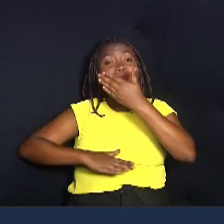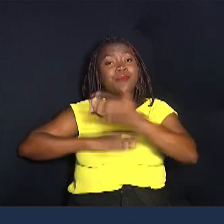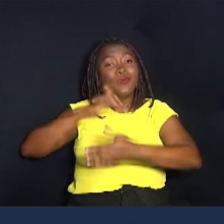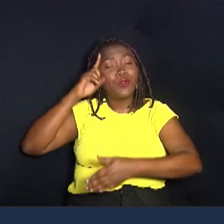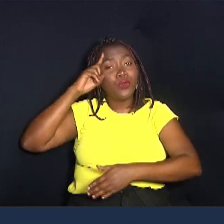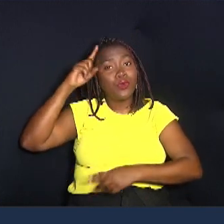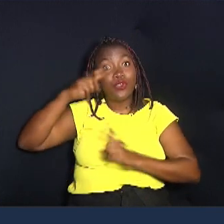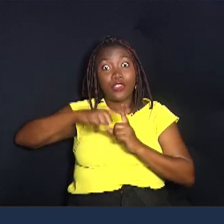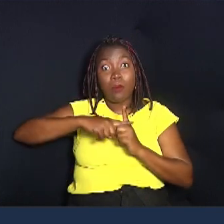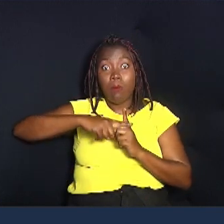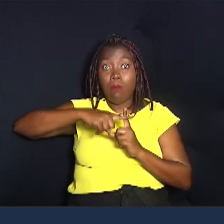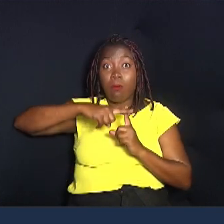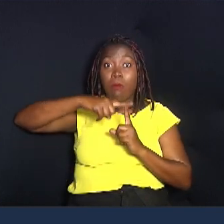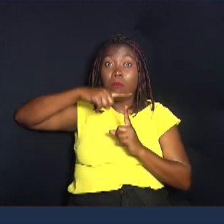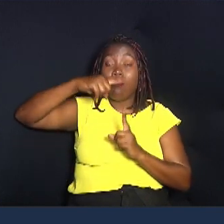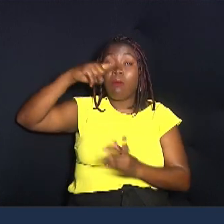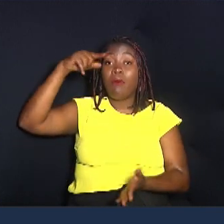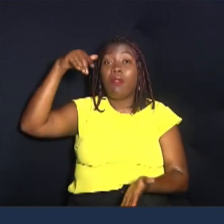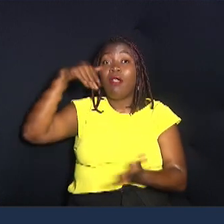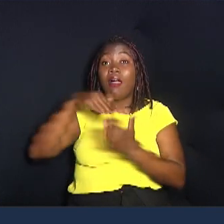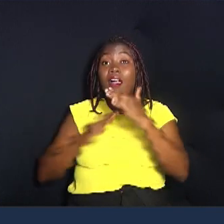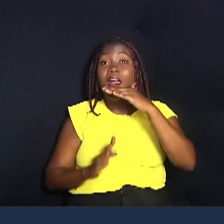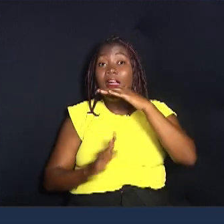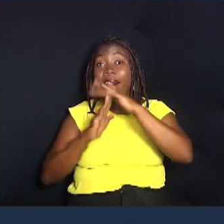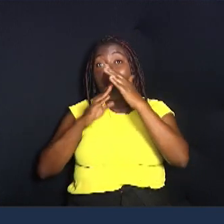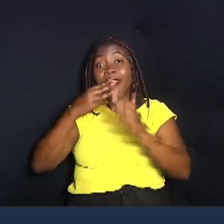temperatura sobe, podendo chegar aos